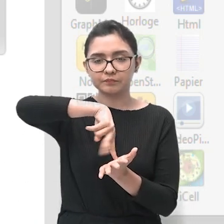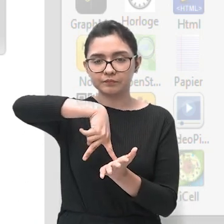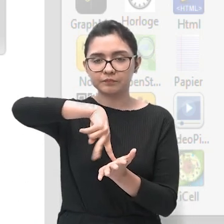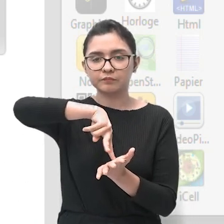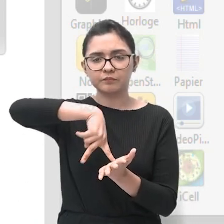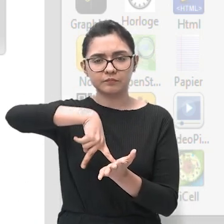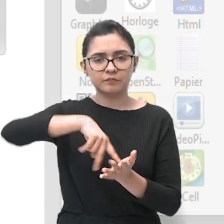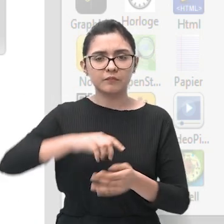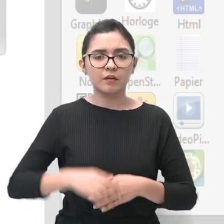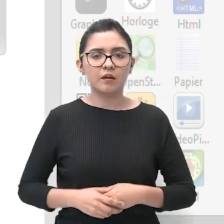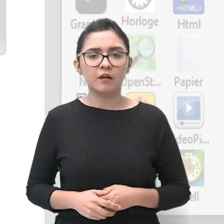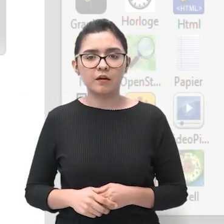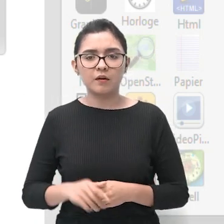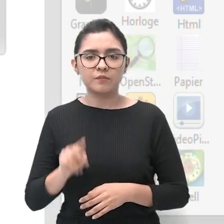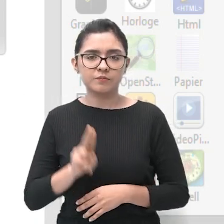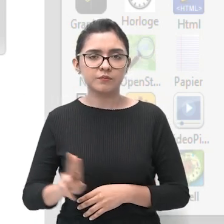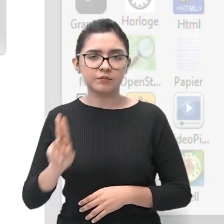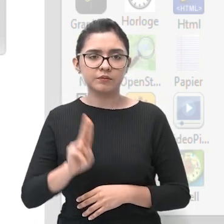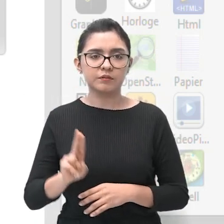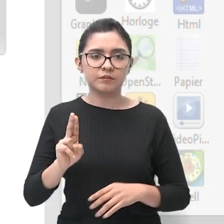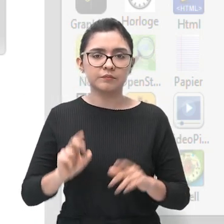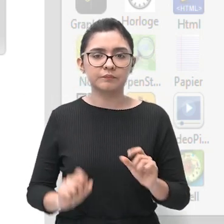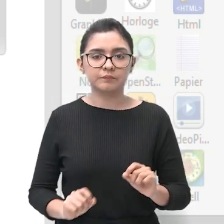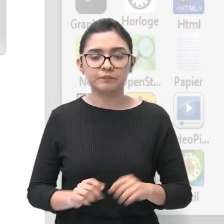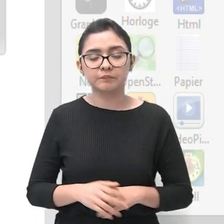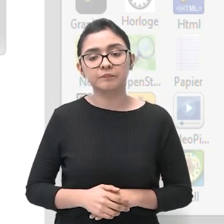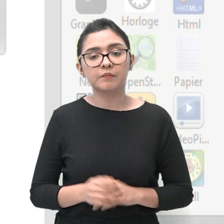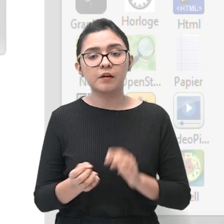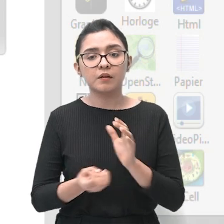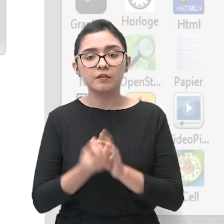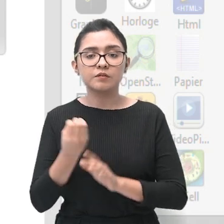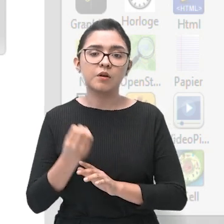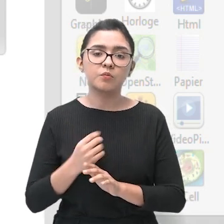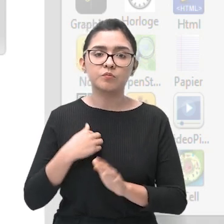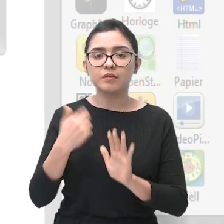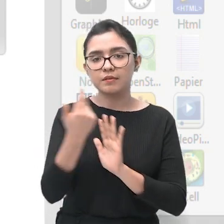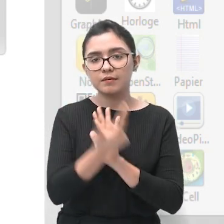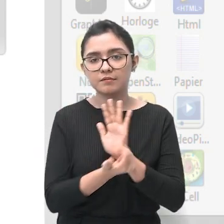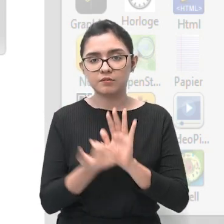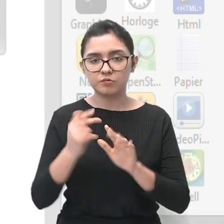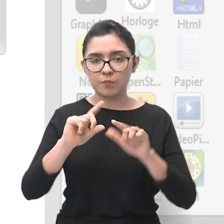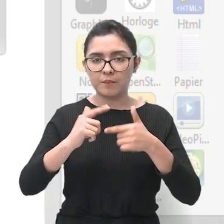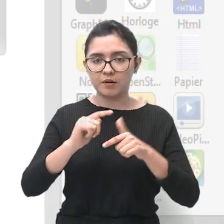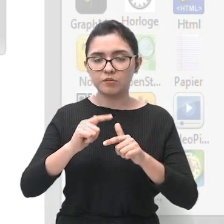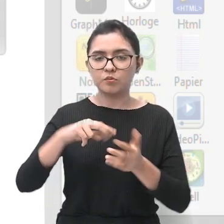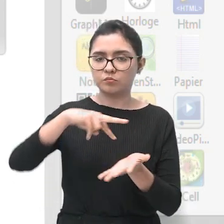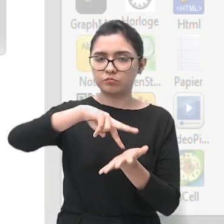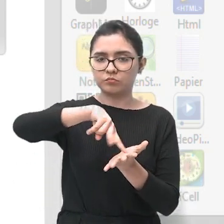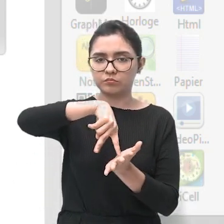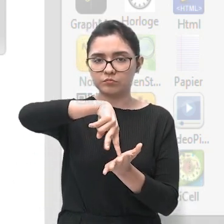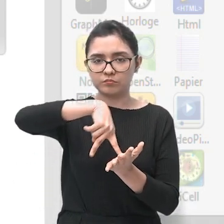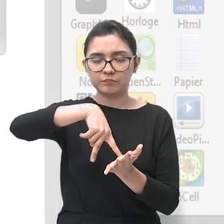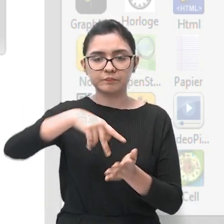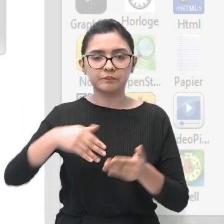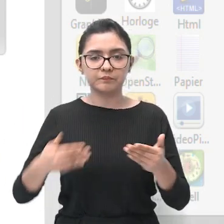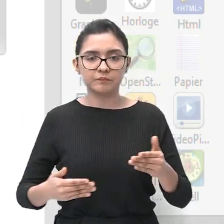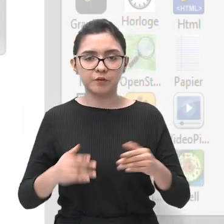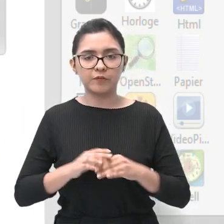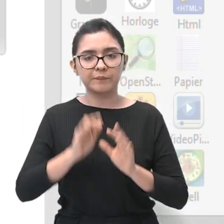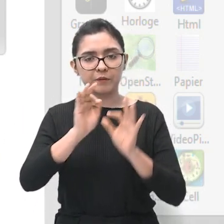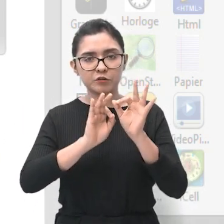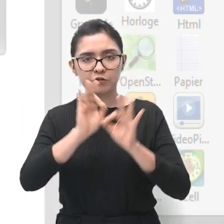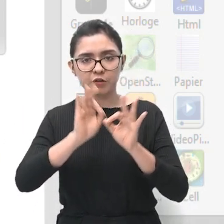muito, muito poderosa para construção de desenhos geométricos. Então, ó, nós vamos graduar o nosso compasso